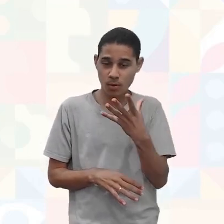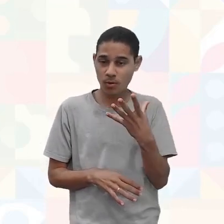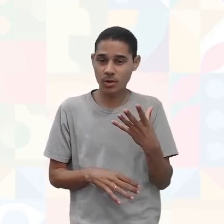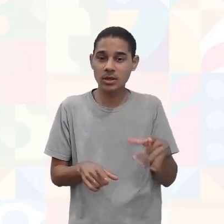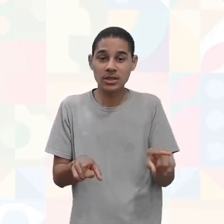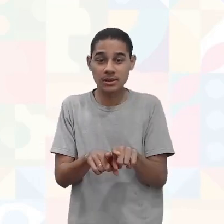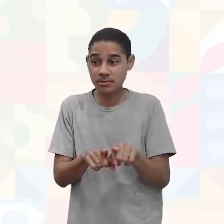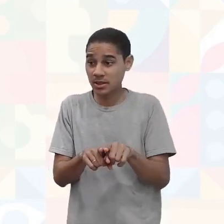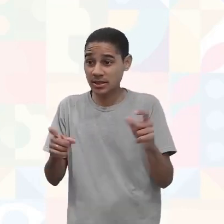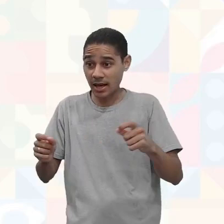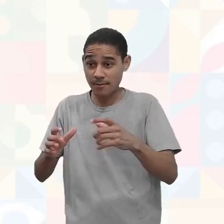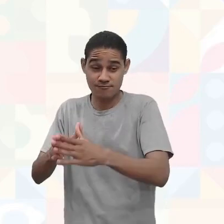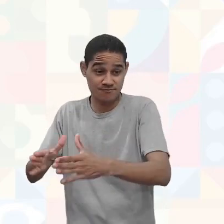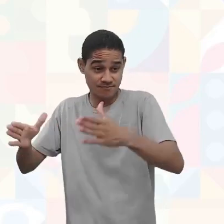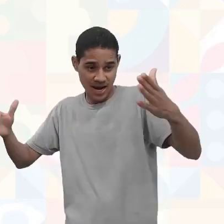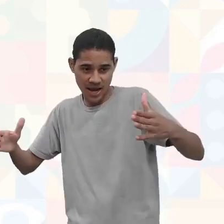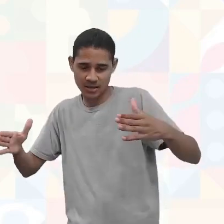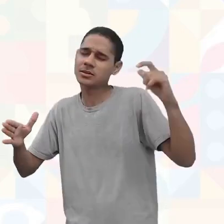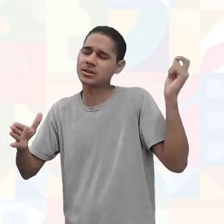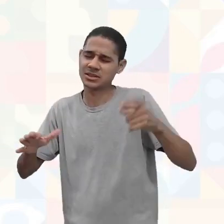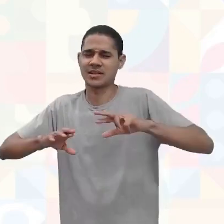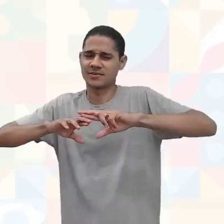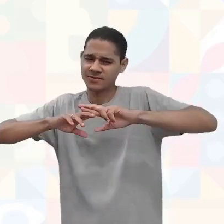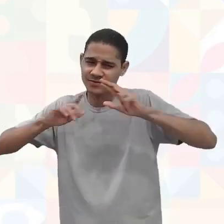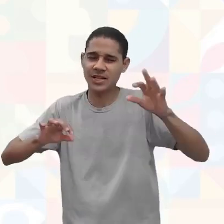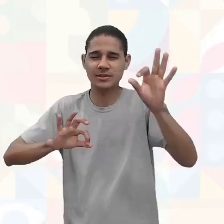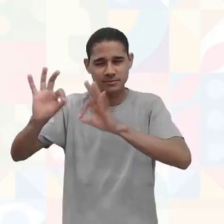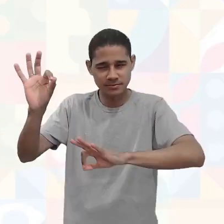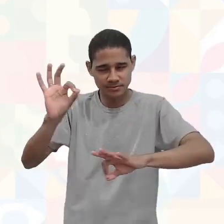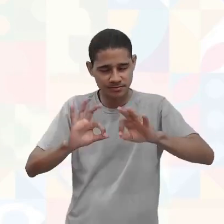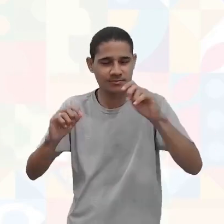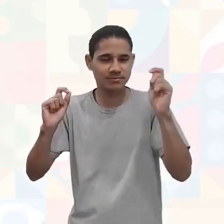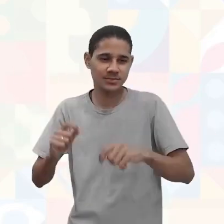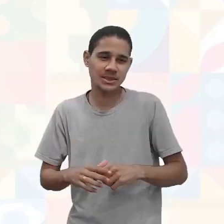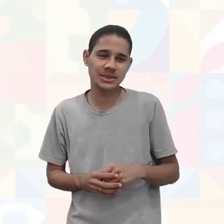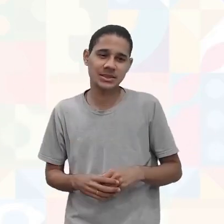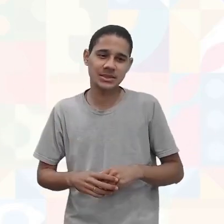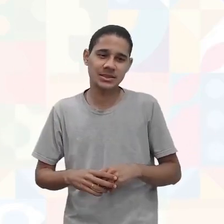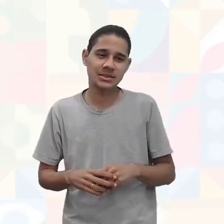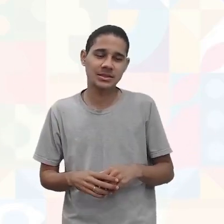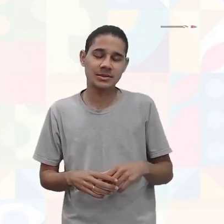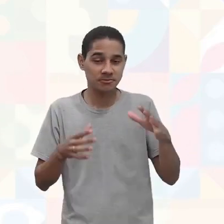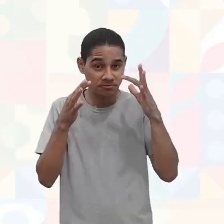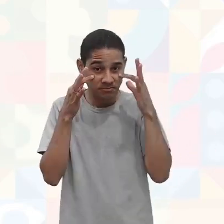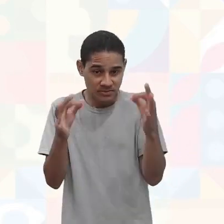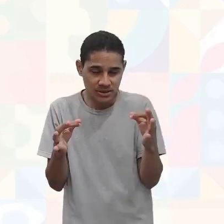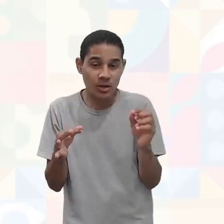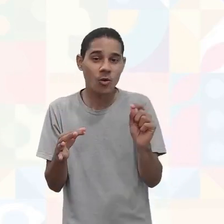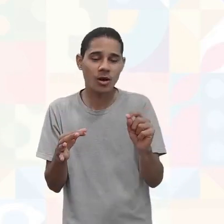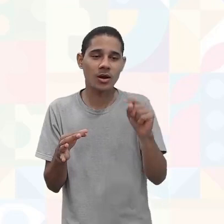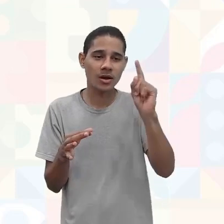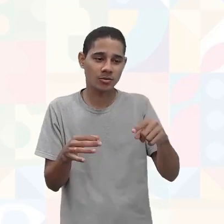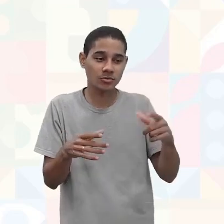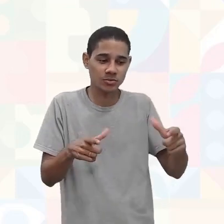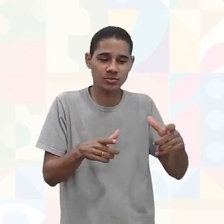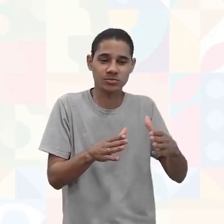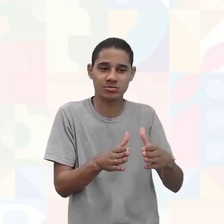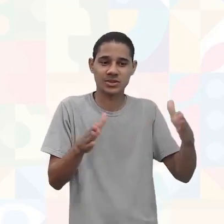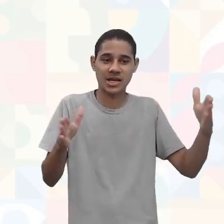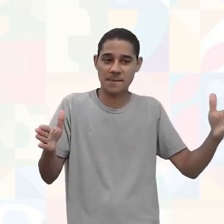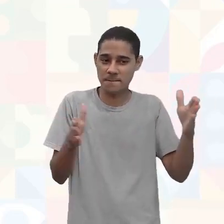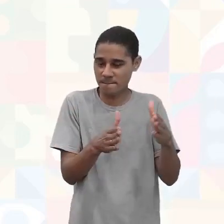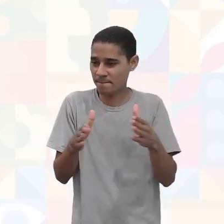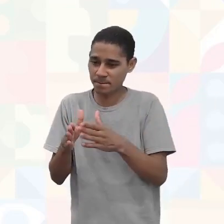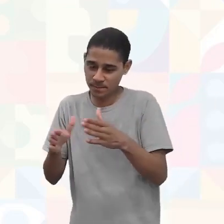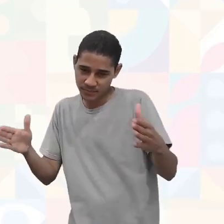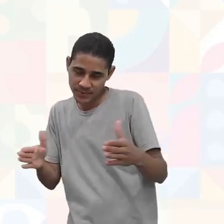às vezes, personalizado, tá? Então, vamos ficar muito bem atento ao tamanho do ambiente, ao que é o uso, né?